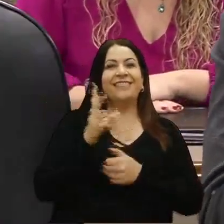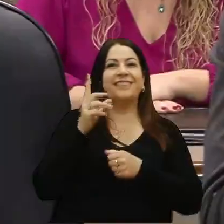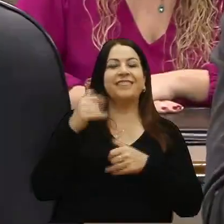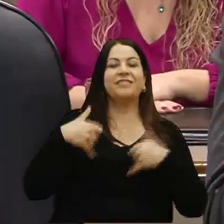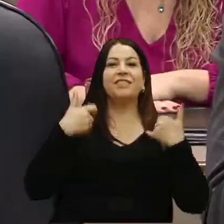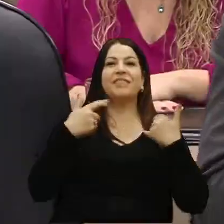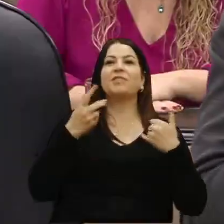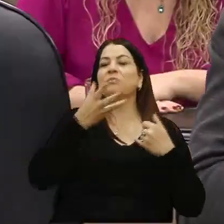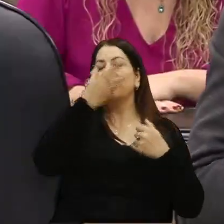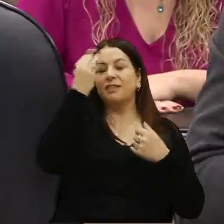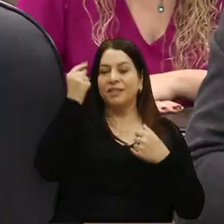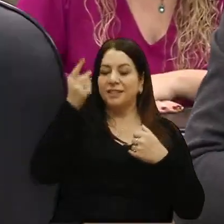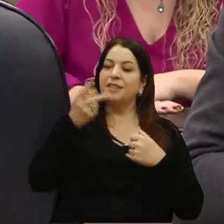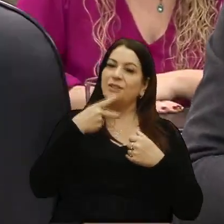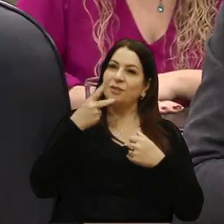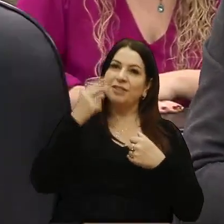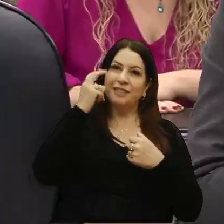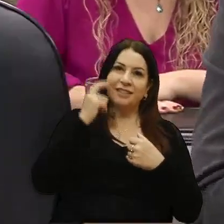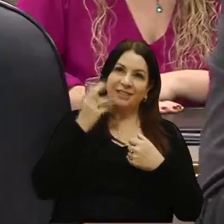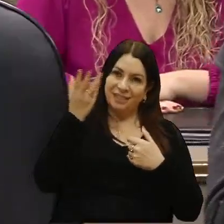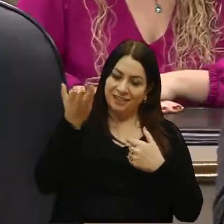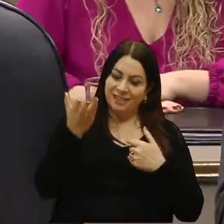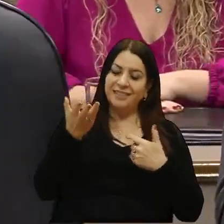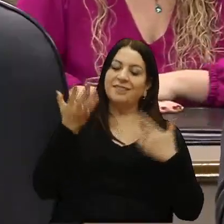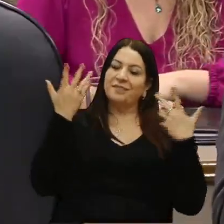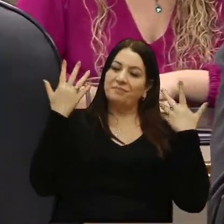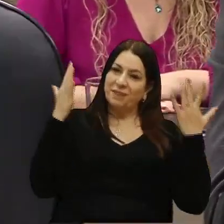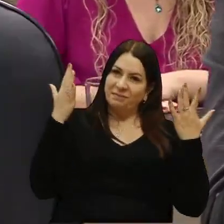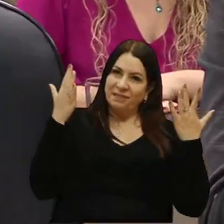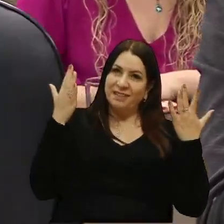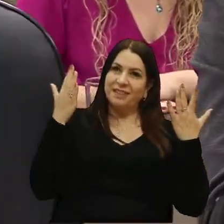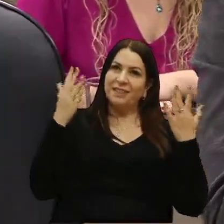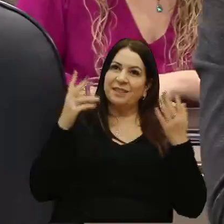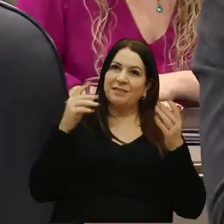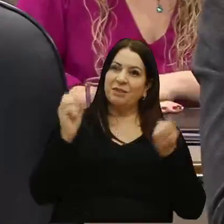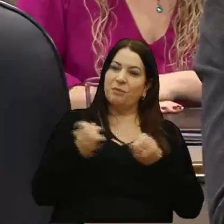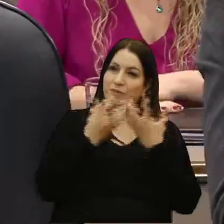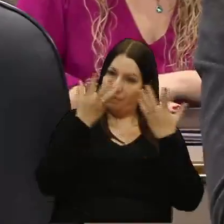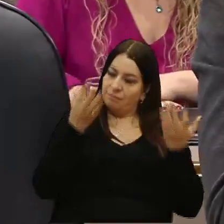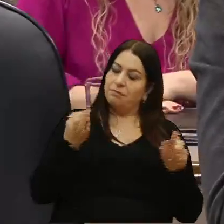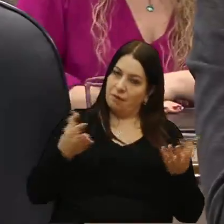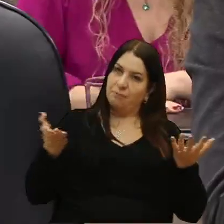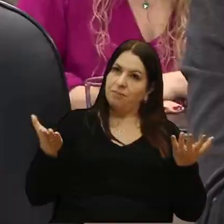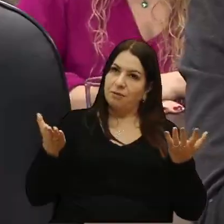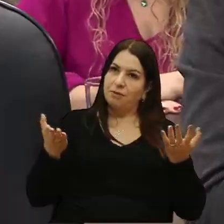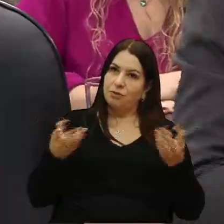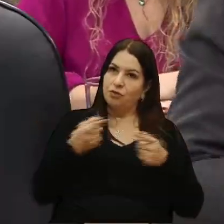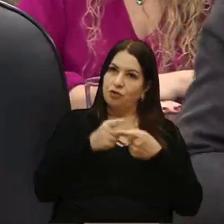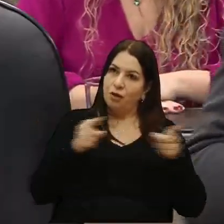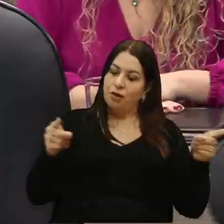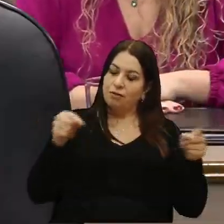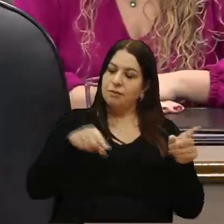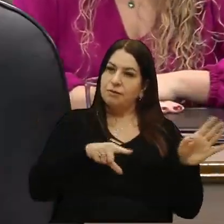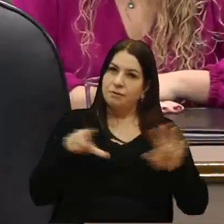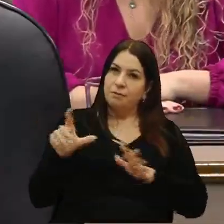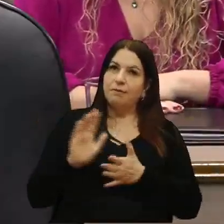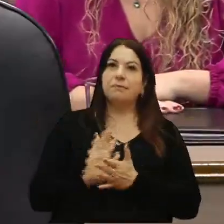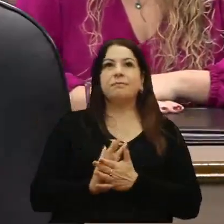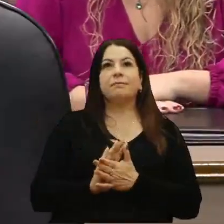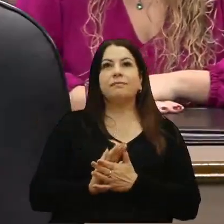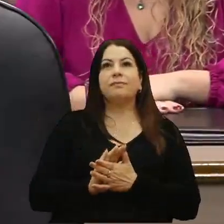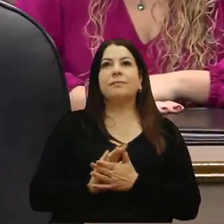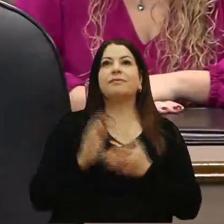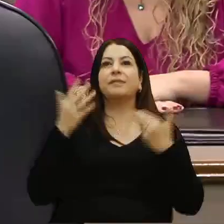não poderia deixar de citar o Daniel Santos. Então, parabéns, Daniel, e vamos comemorar certamente, provavelmente com churrasco essa semana, né, Daniel?